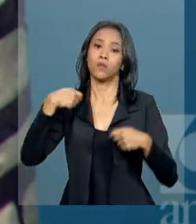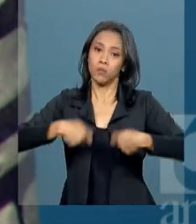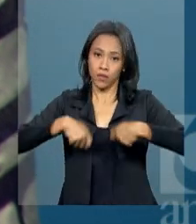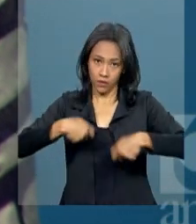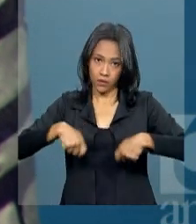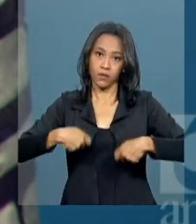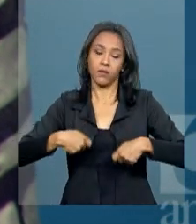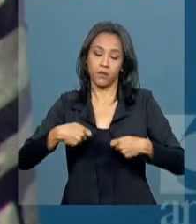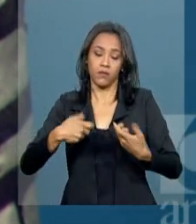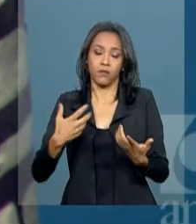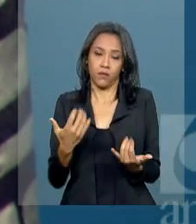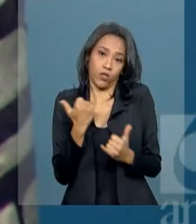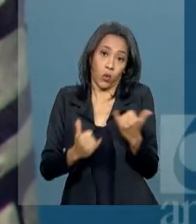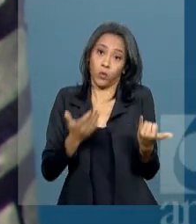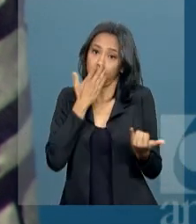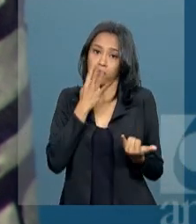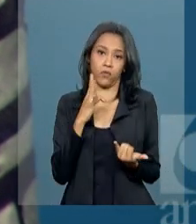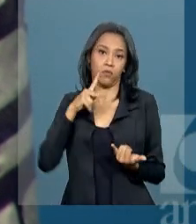tipo